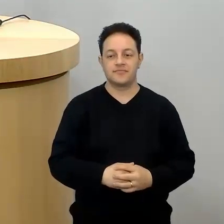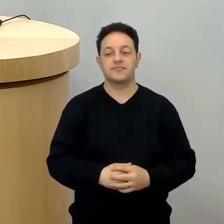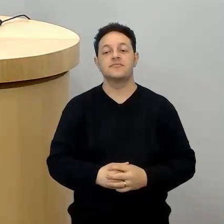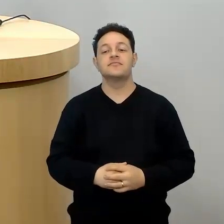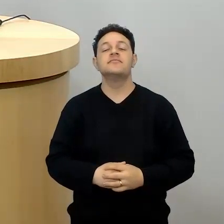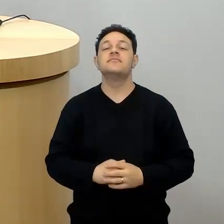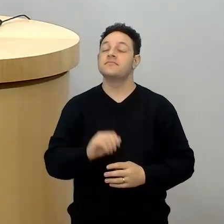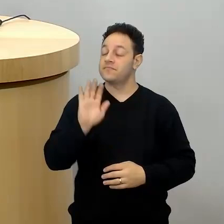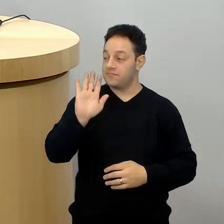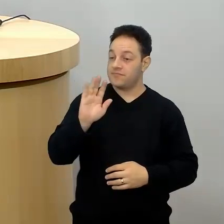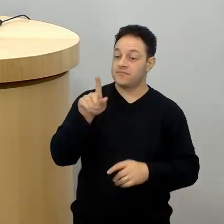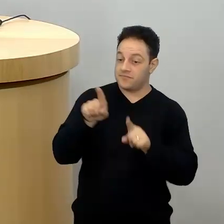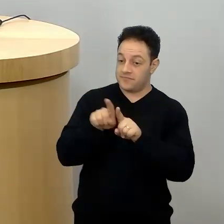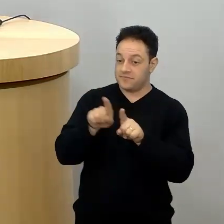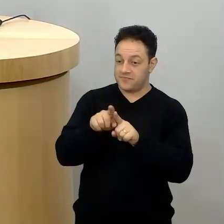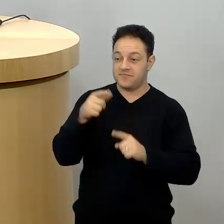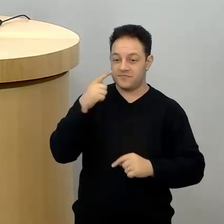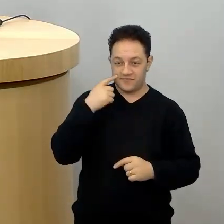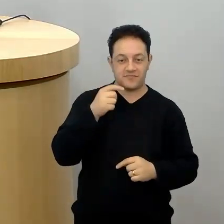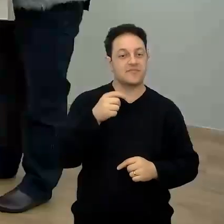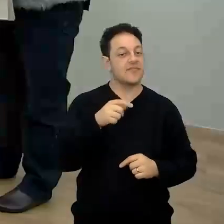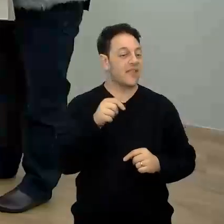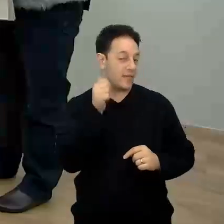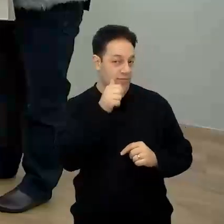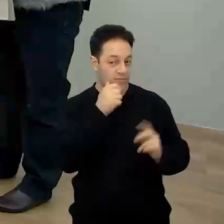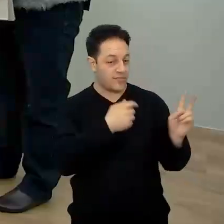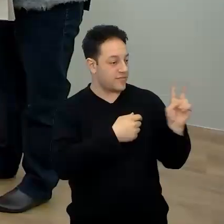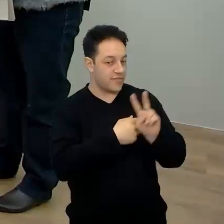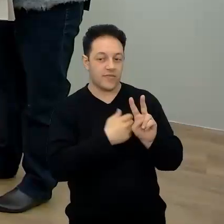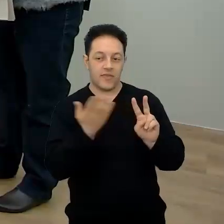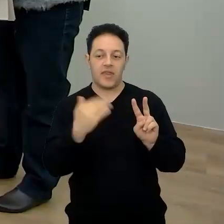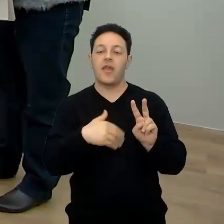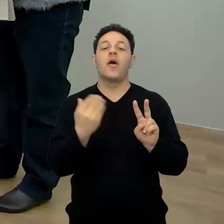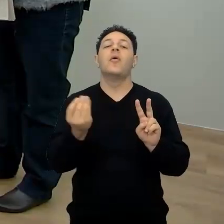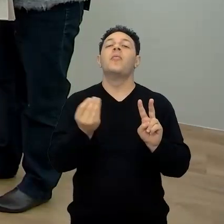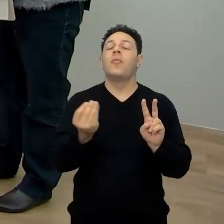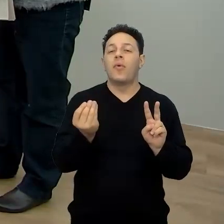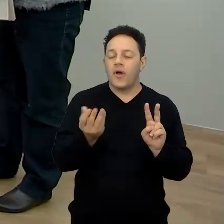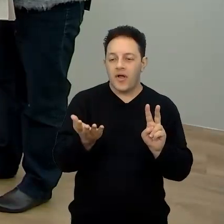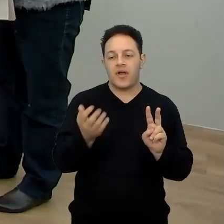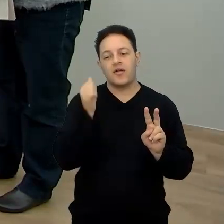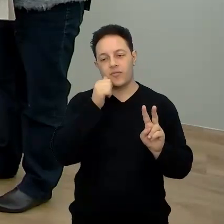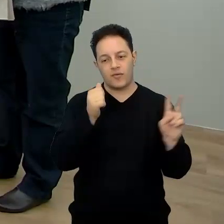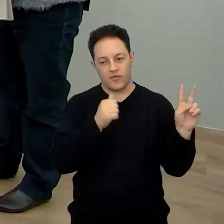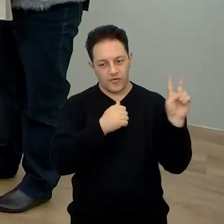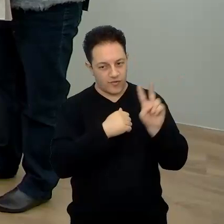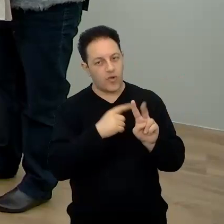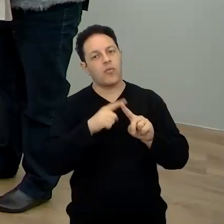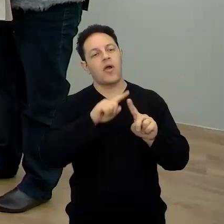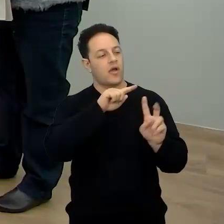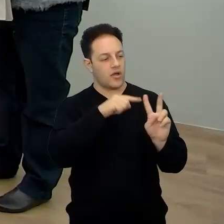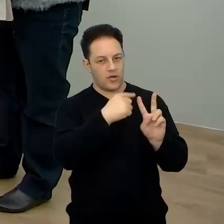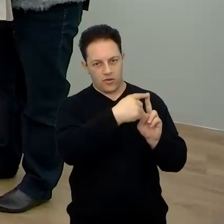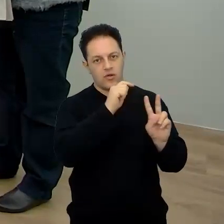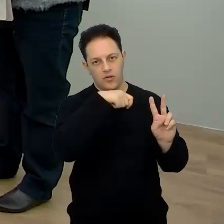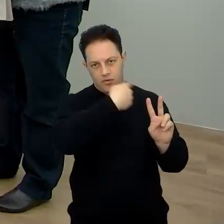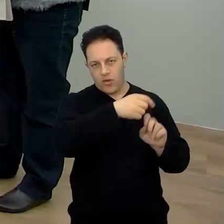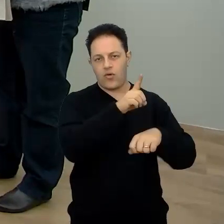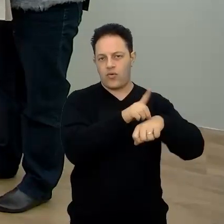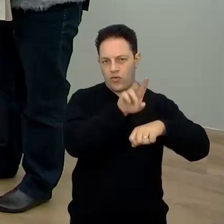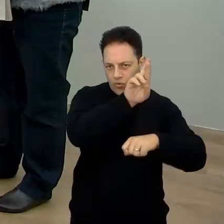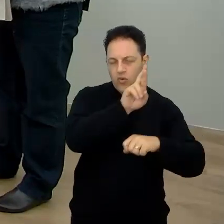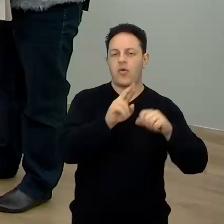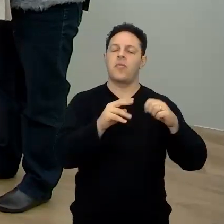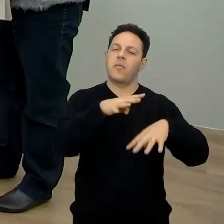Ale? Fala. Elas estão aqui não somente, né, pelo fato de serem doutoras aqui em